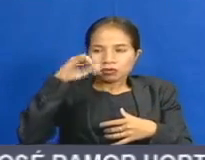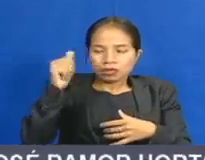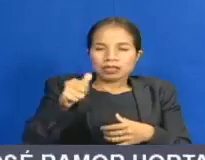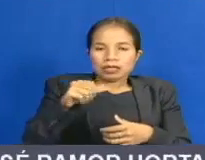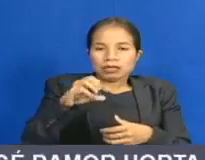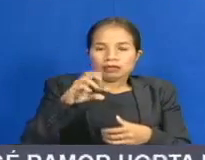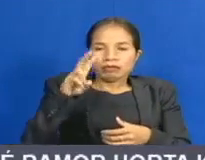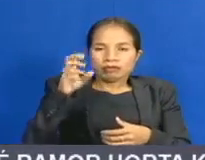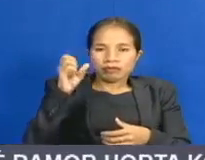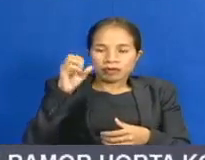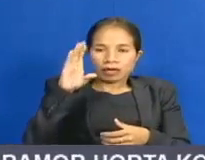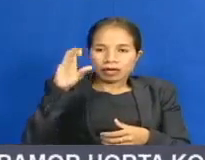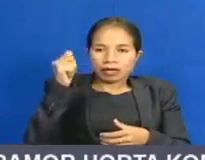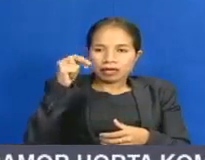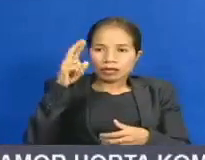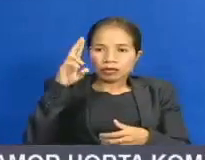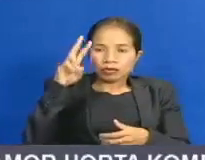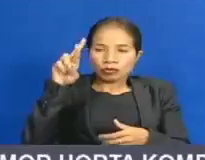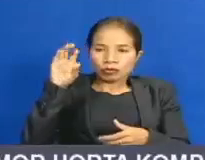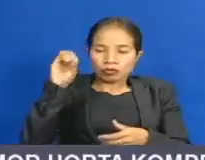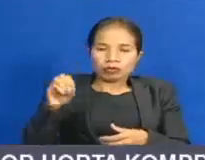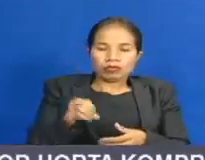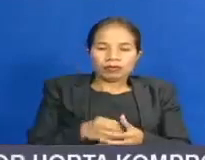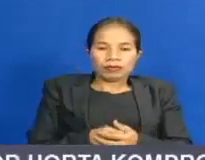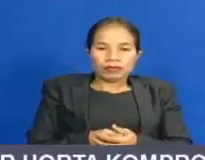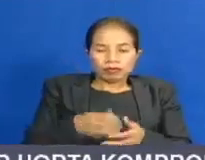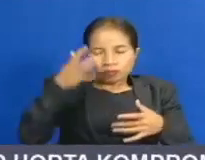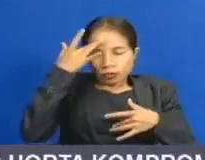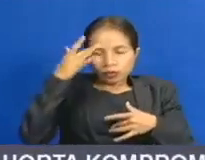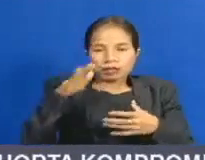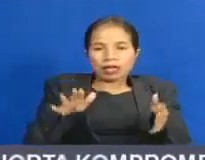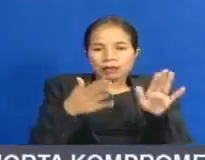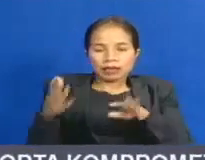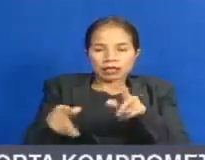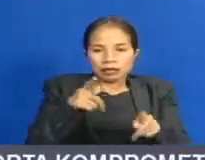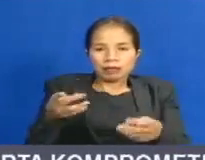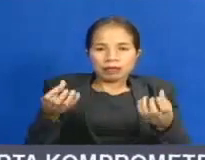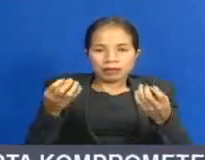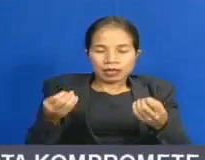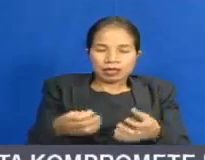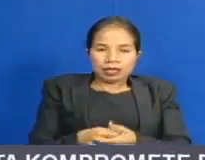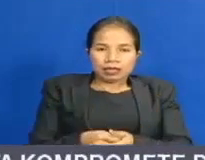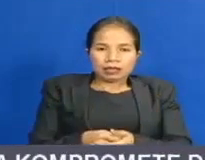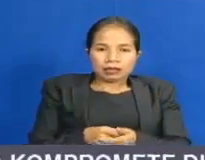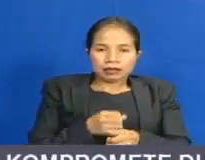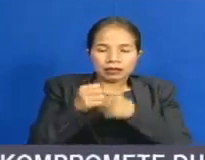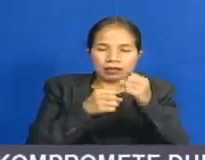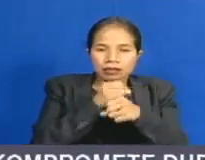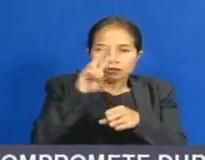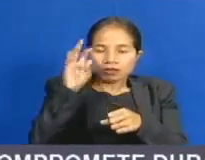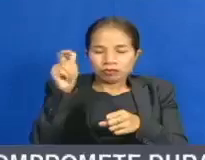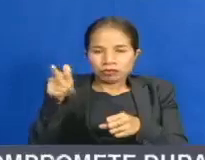kardiovaskular, kankru, no rang midar. Moras ne mos halakong ona ema barak ne vida, iha nebe tinan rihundrua ruan